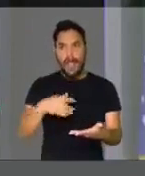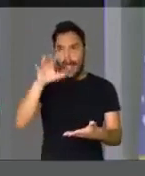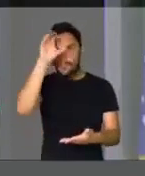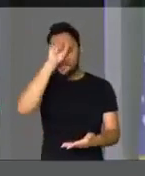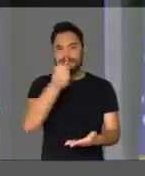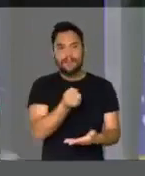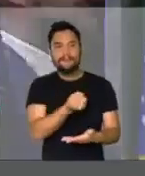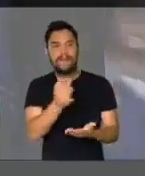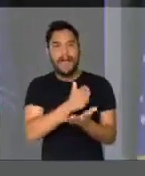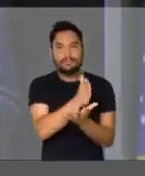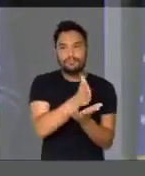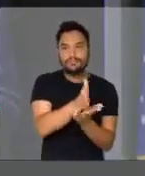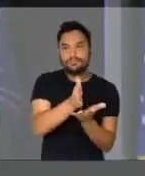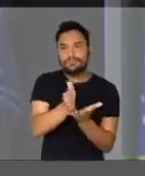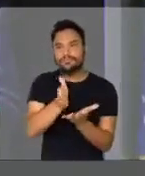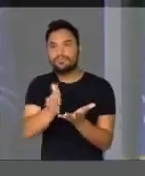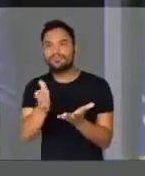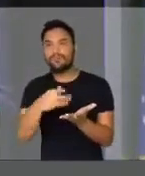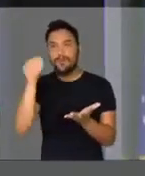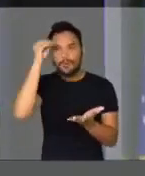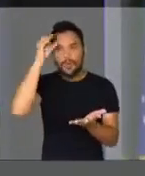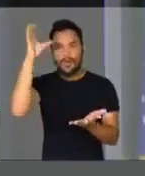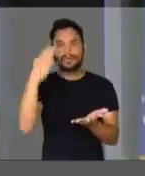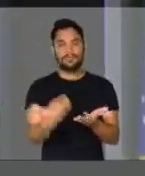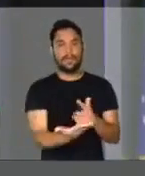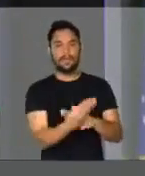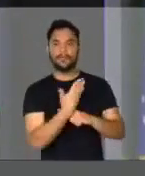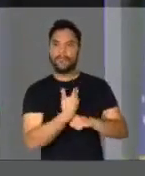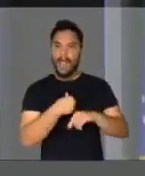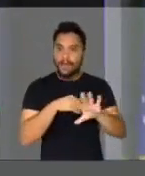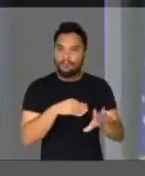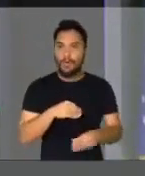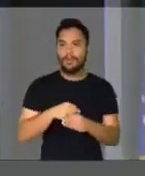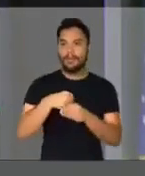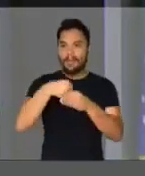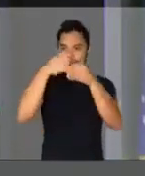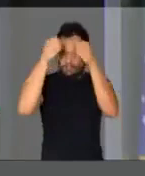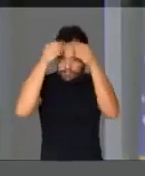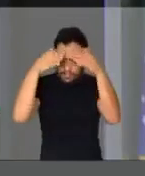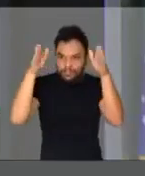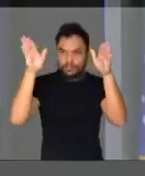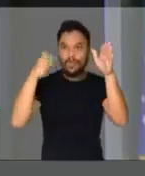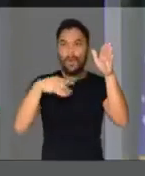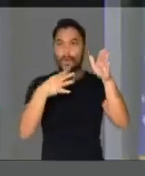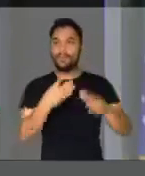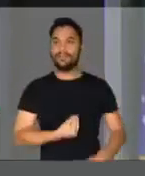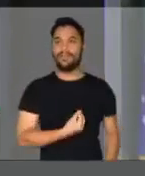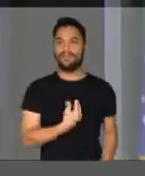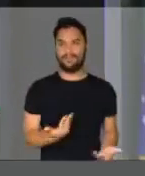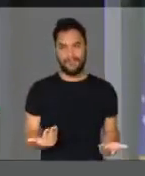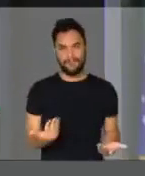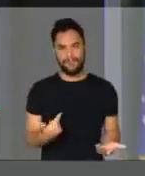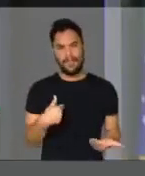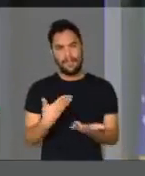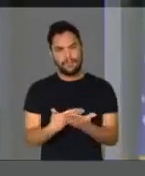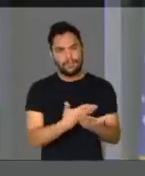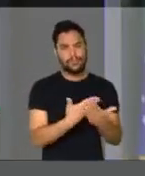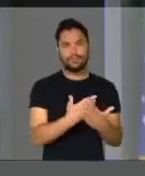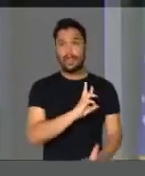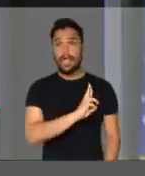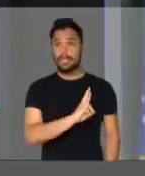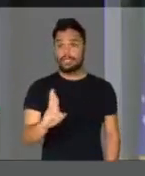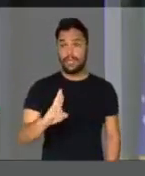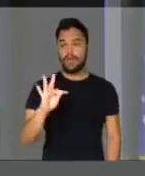como formas distintas e complementares de se compreender o universo e a existência. Foi estudando as religiões e